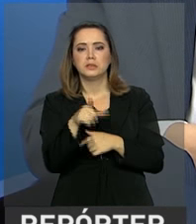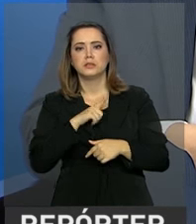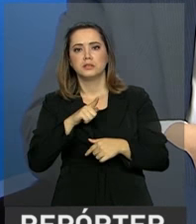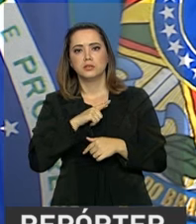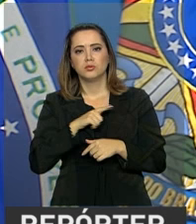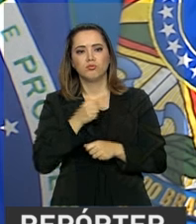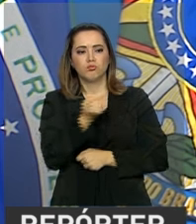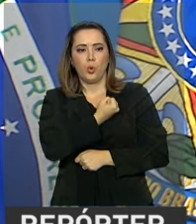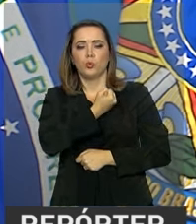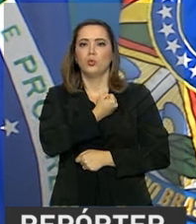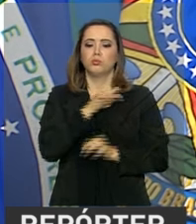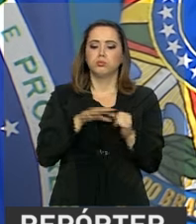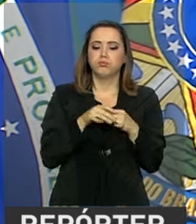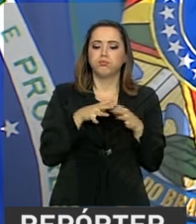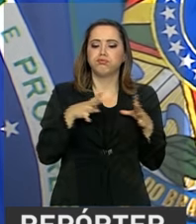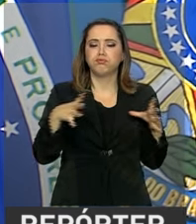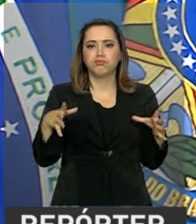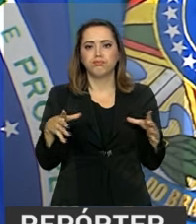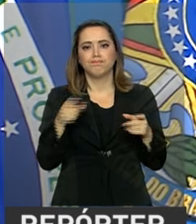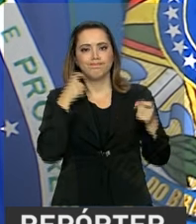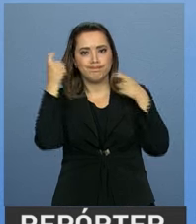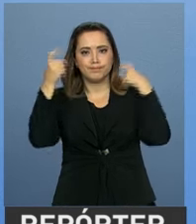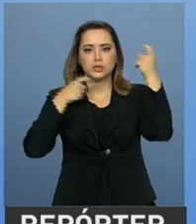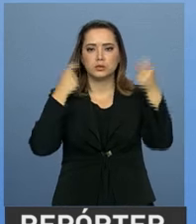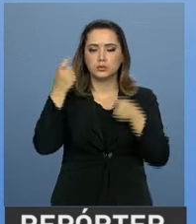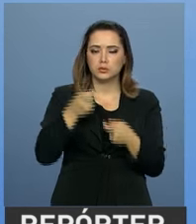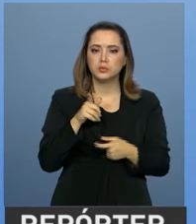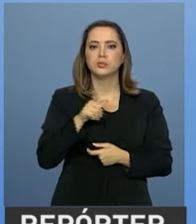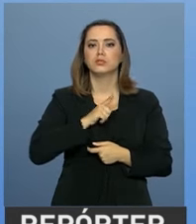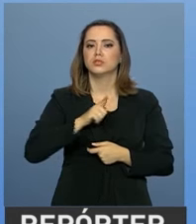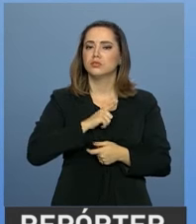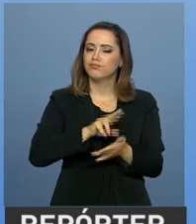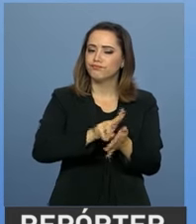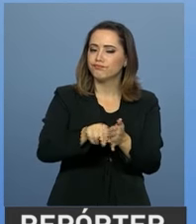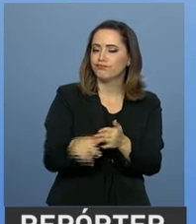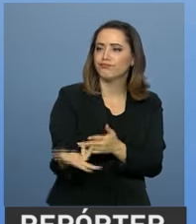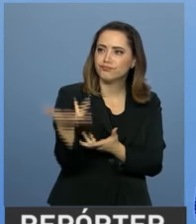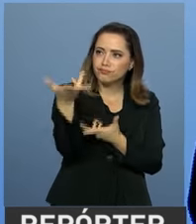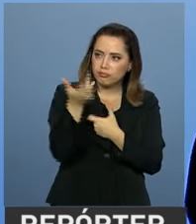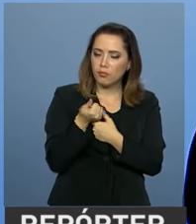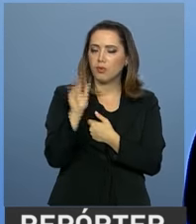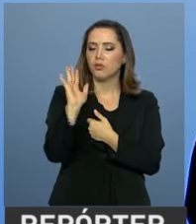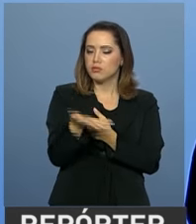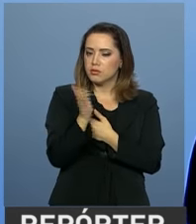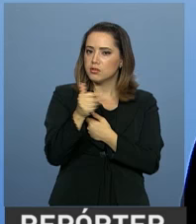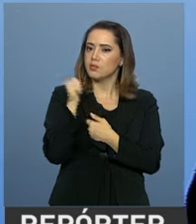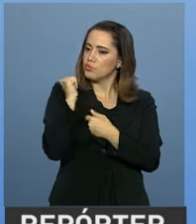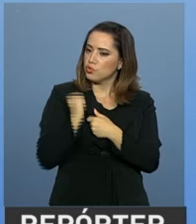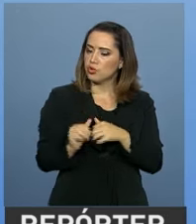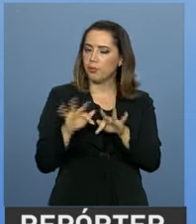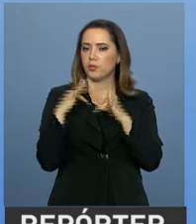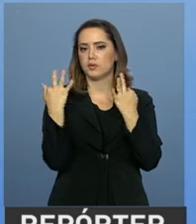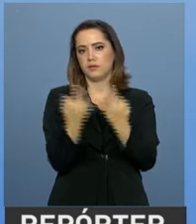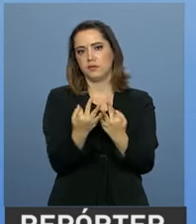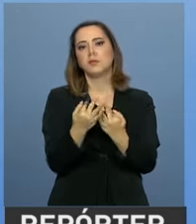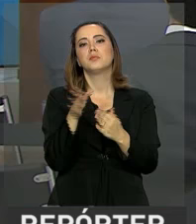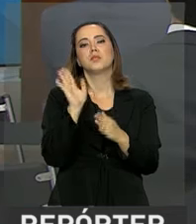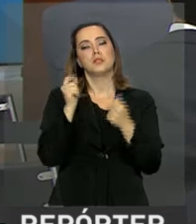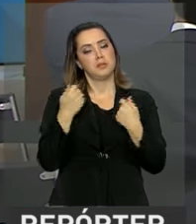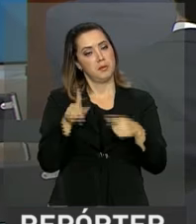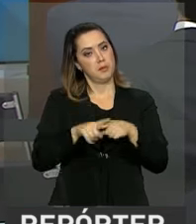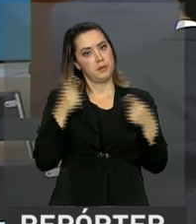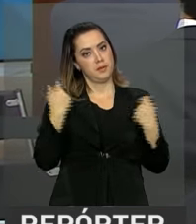preocupante. Michel Temer lembrou que boa parte delas faz parte do programa Bolsa Família e diz que é importante atender de